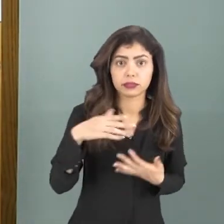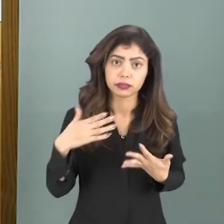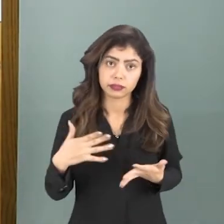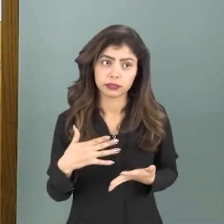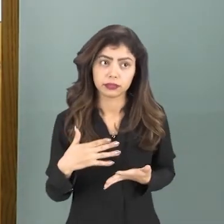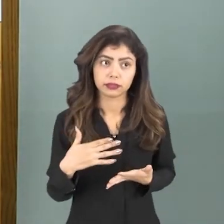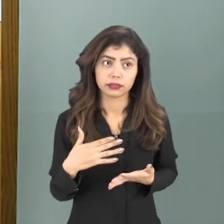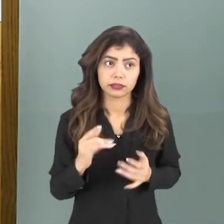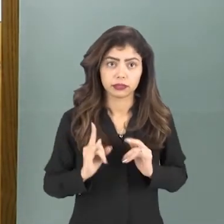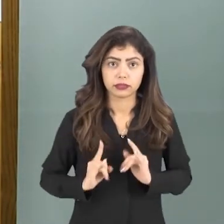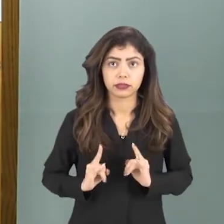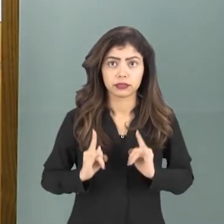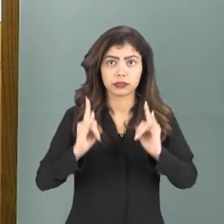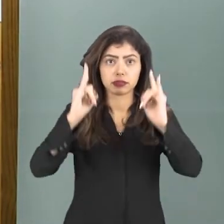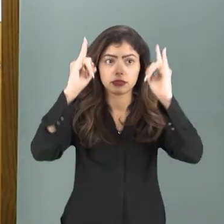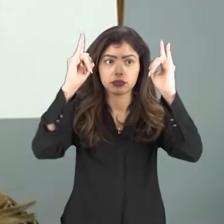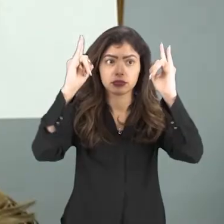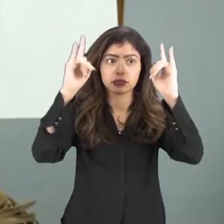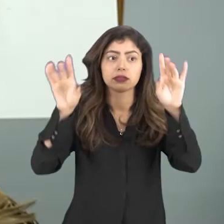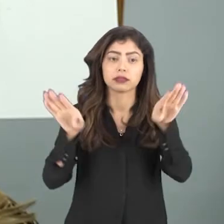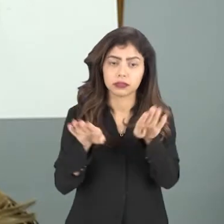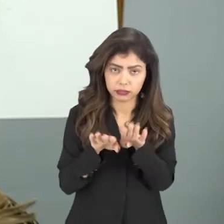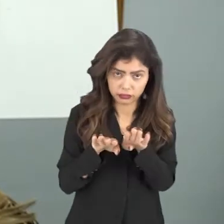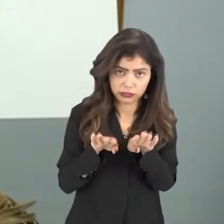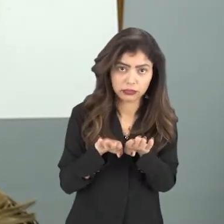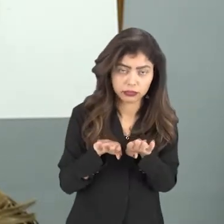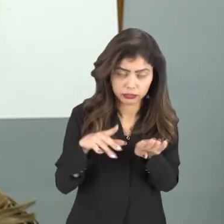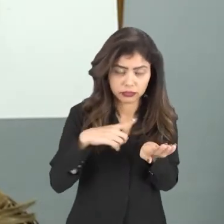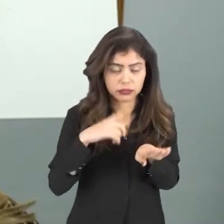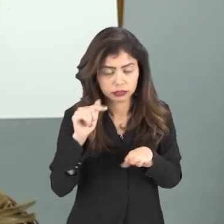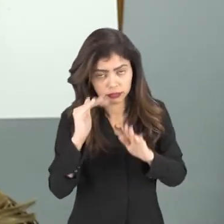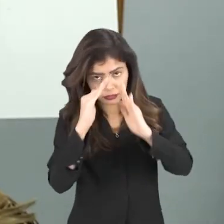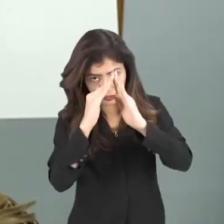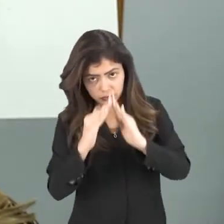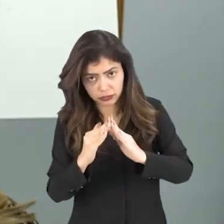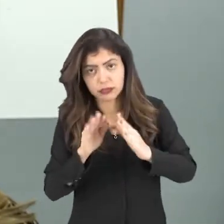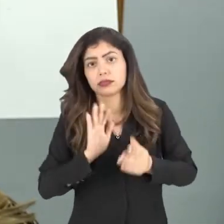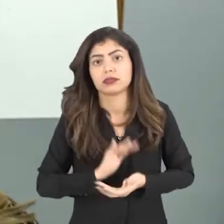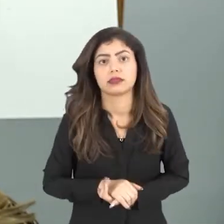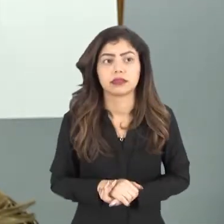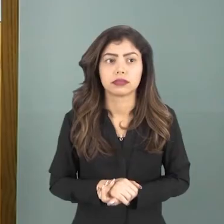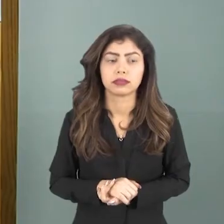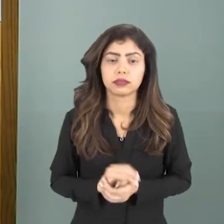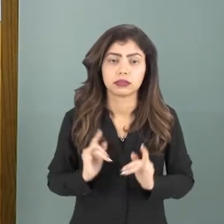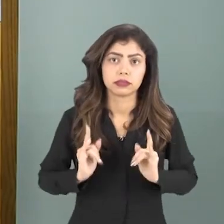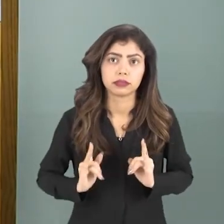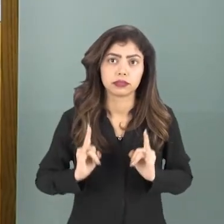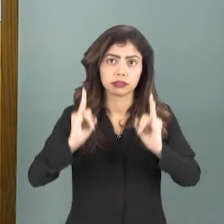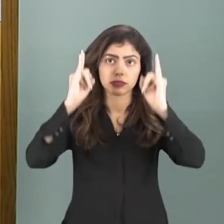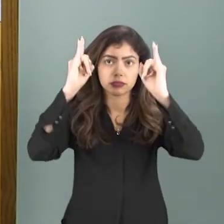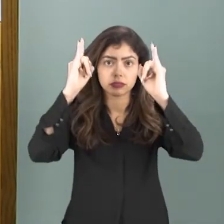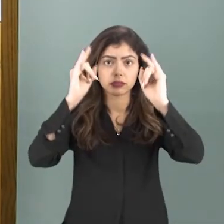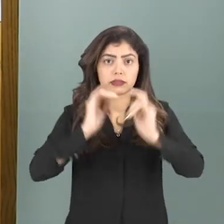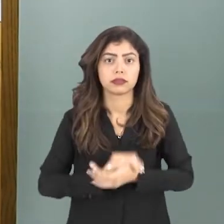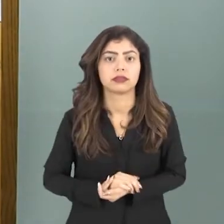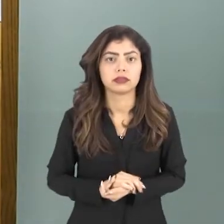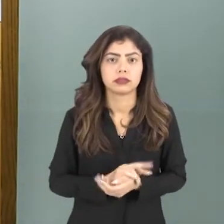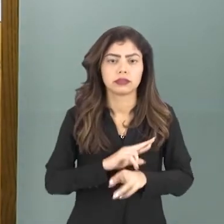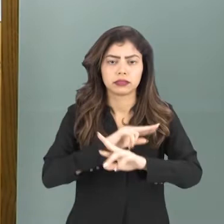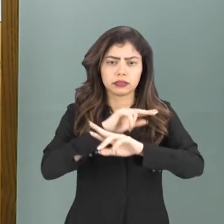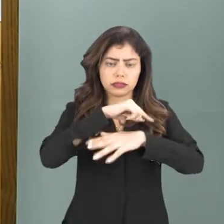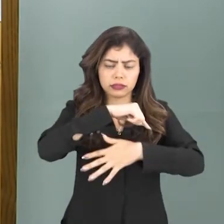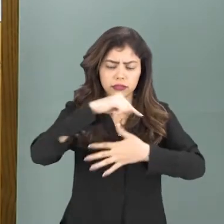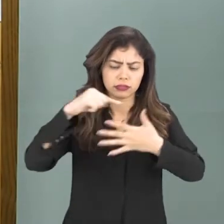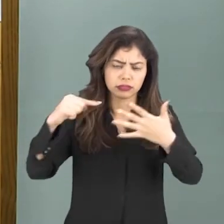Esse aqui é o prédio. O prédio também é um tipo de moradia. No prédio,